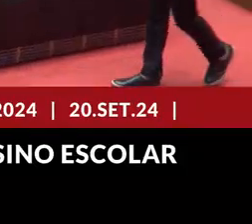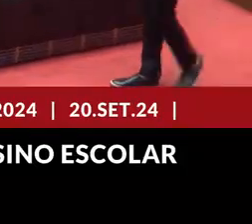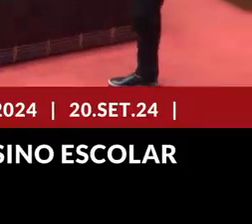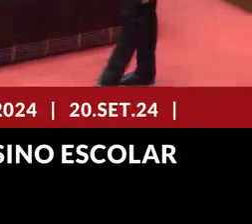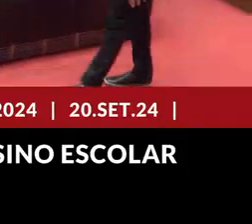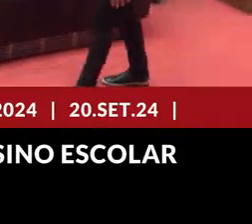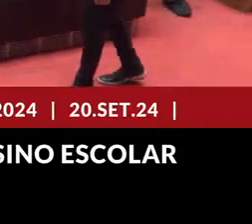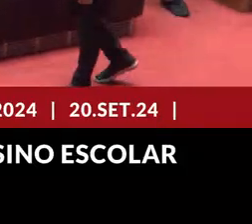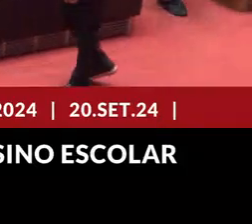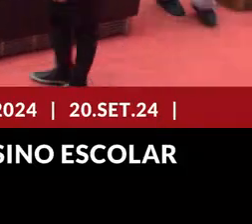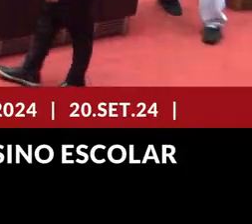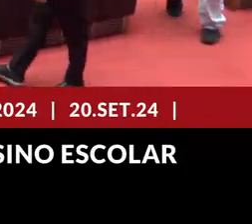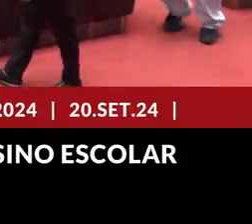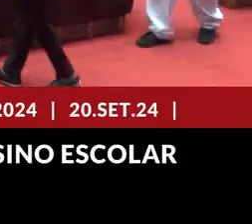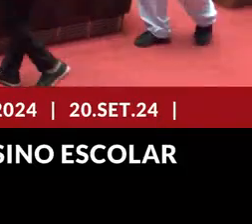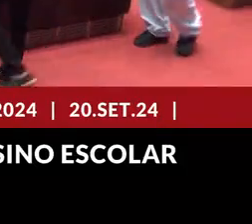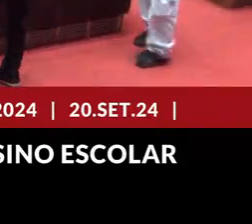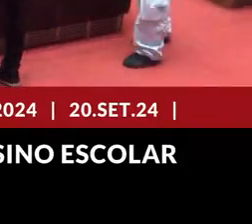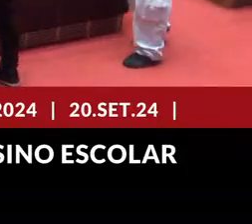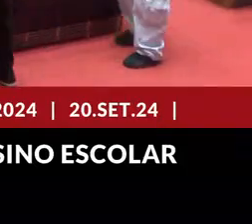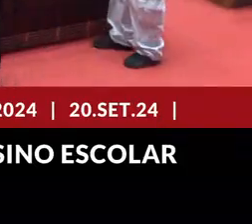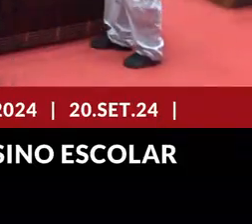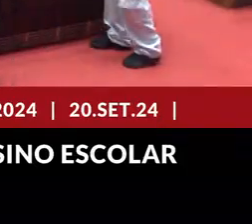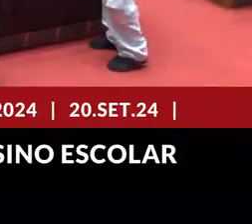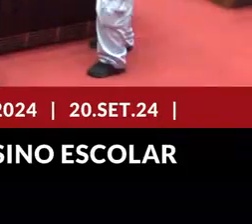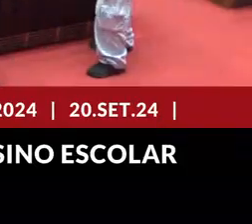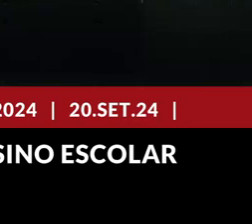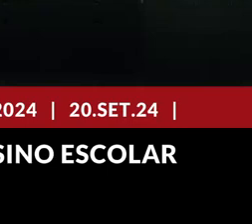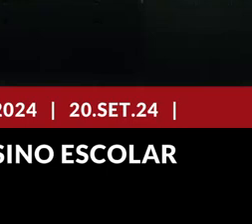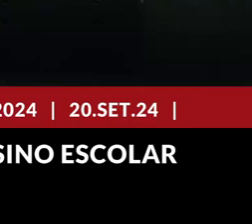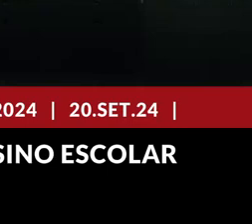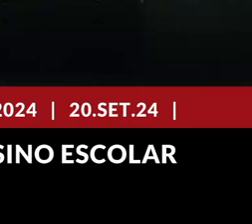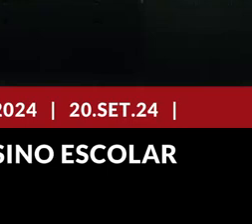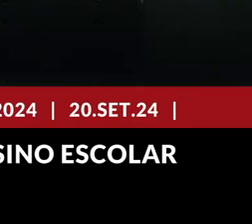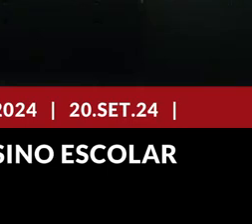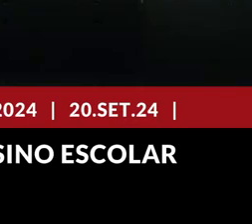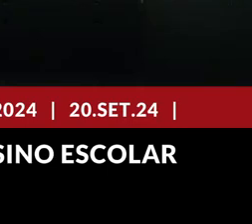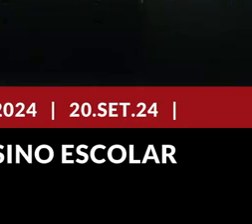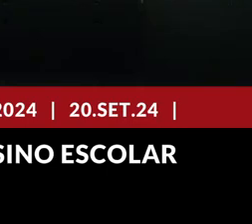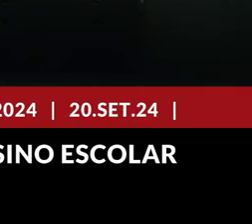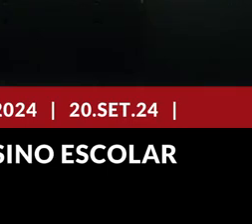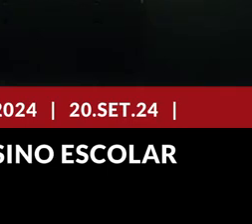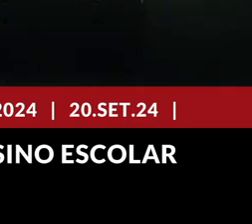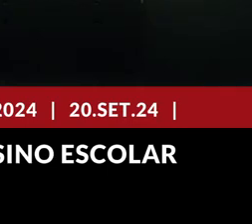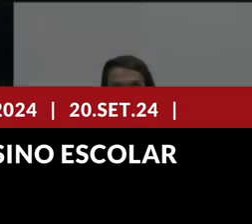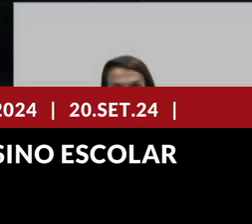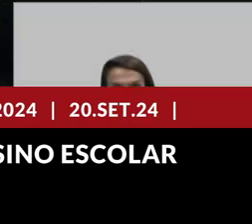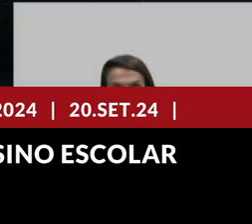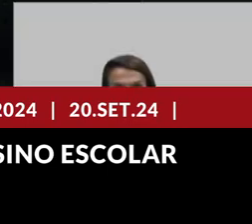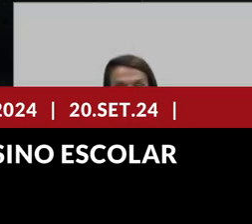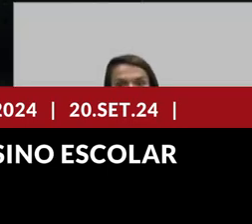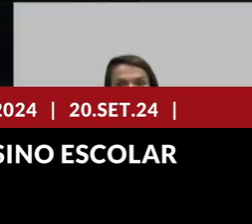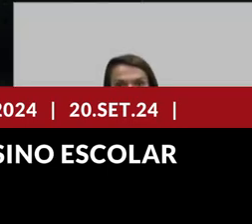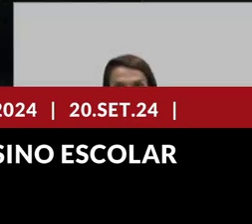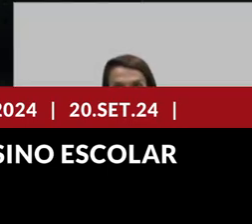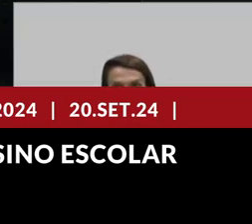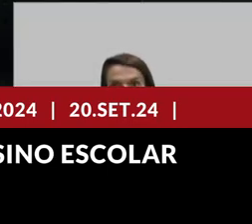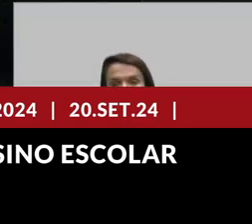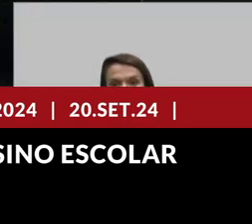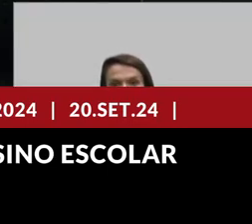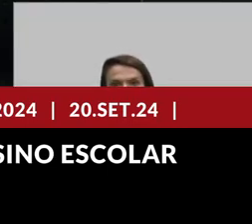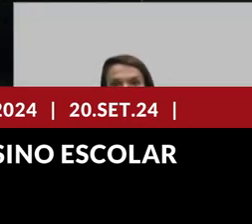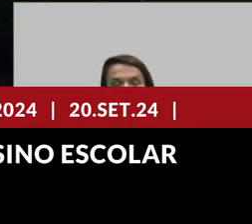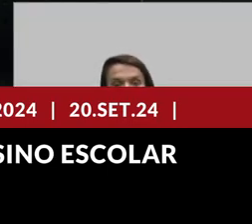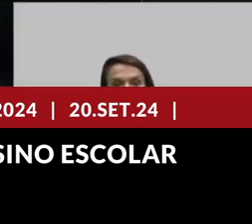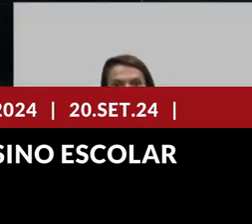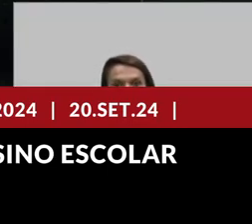Silva Anes iniciamos as inscrições para quem deseja falar após zera Então já pode se posicionar